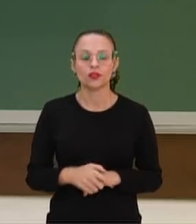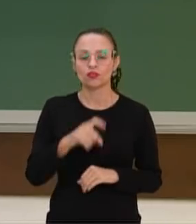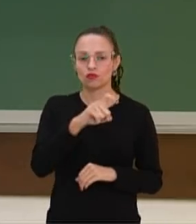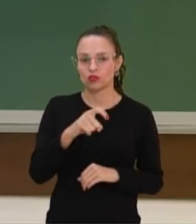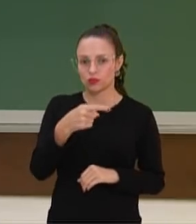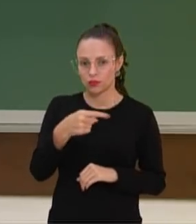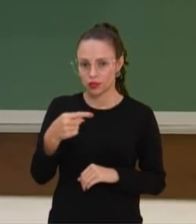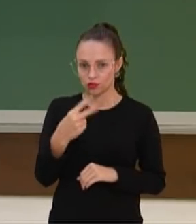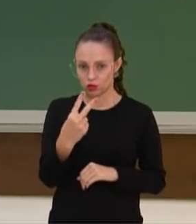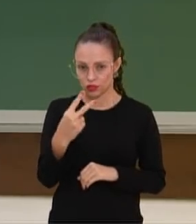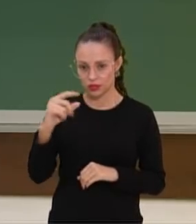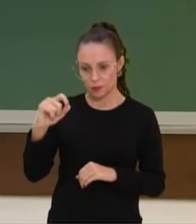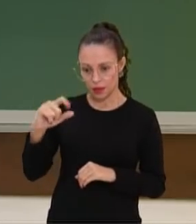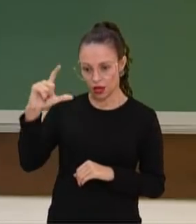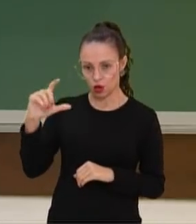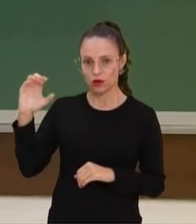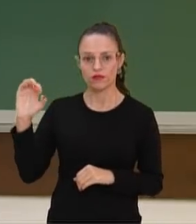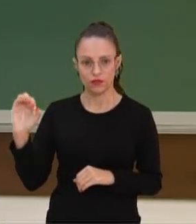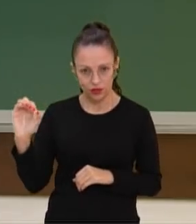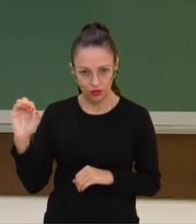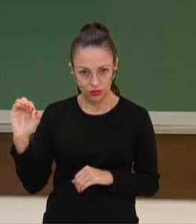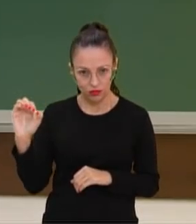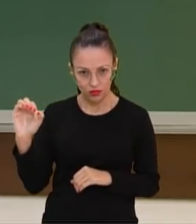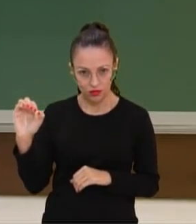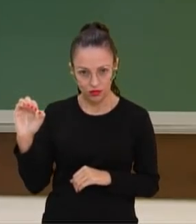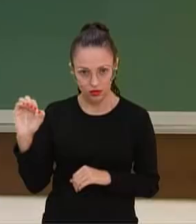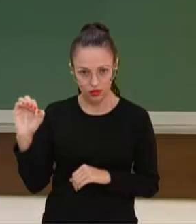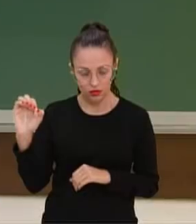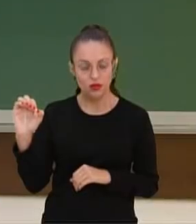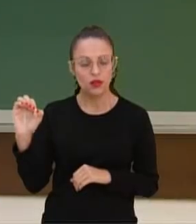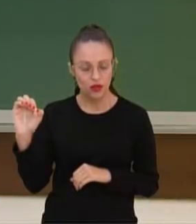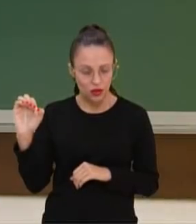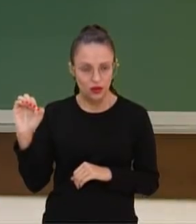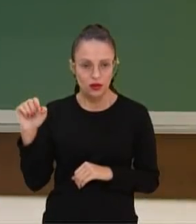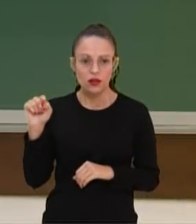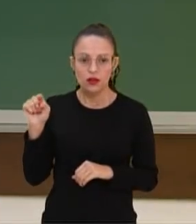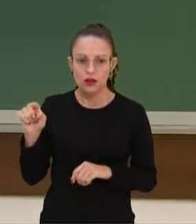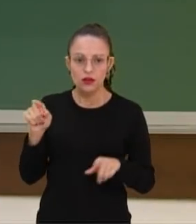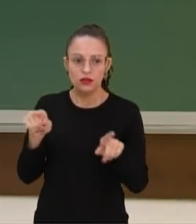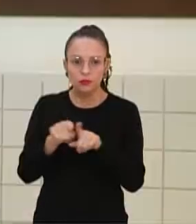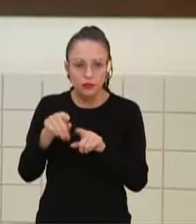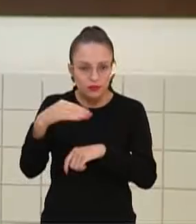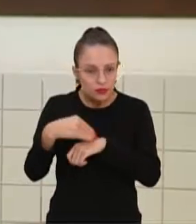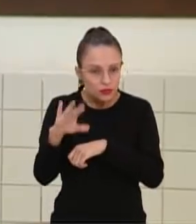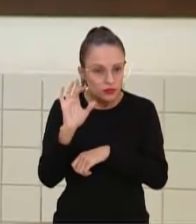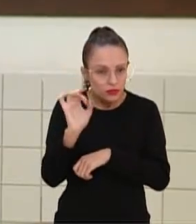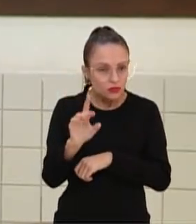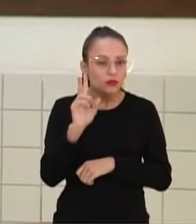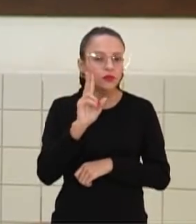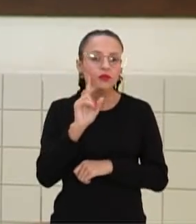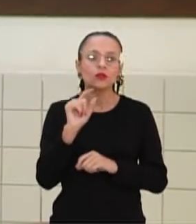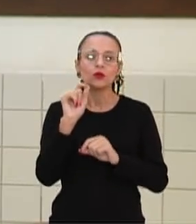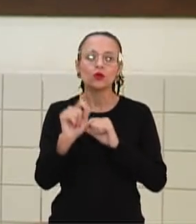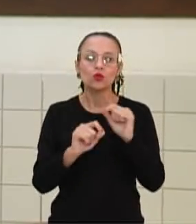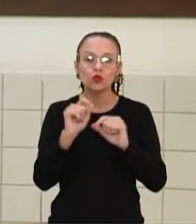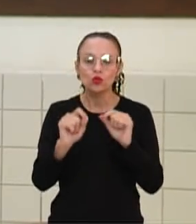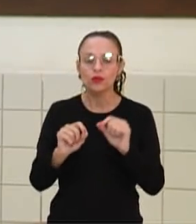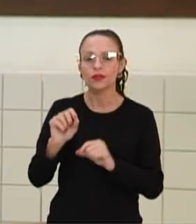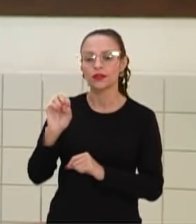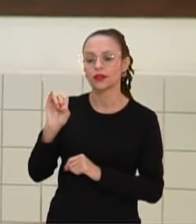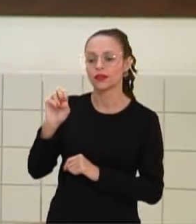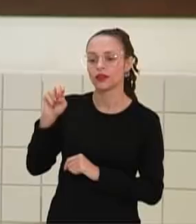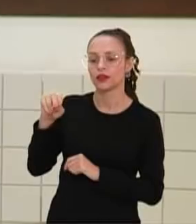digo que x menos 2 tem que ser maior que zero, e essa é uma inequação, e aqui vai um lembrete para você, resolvendo